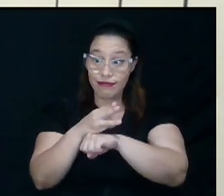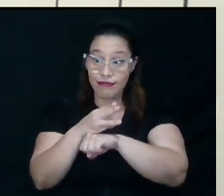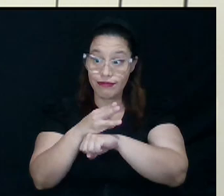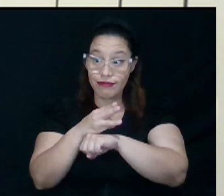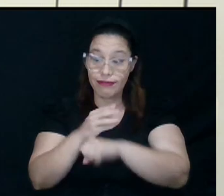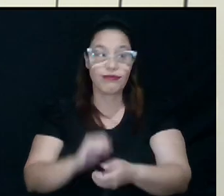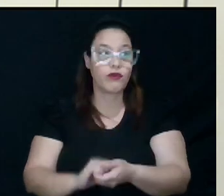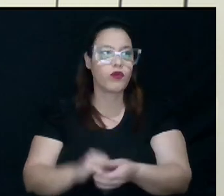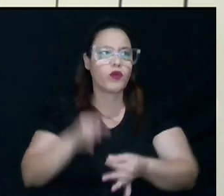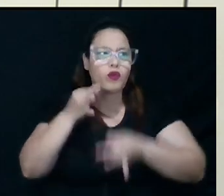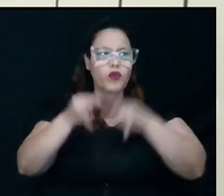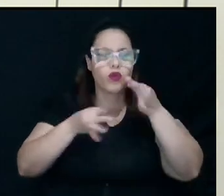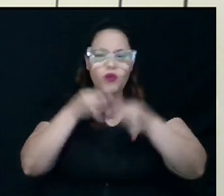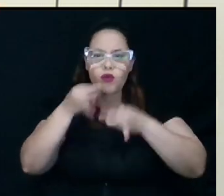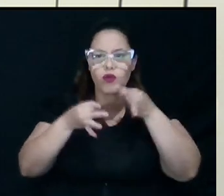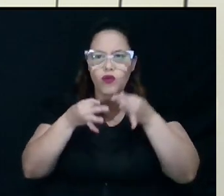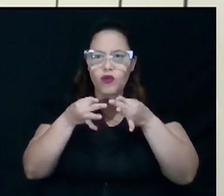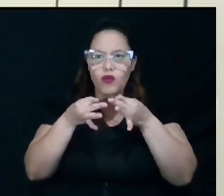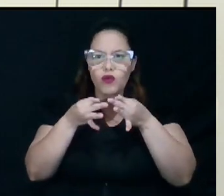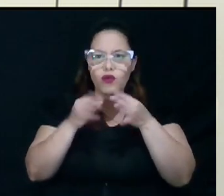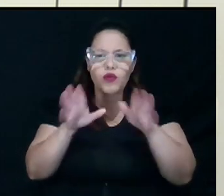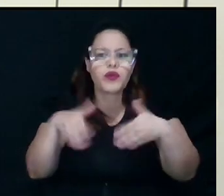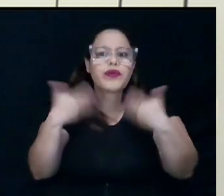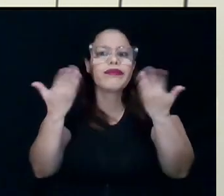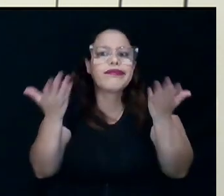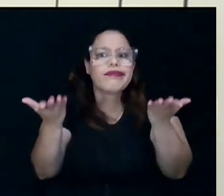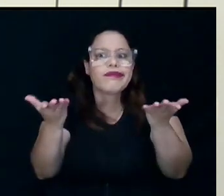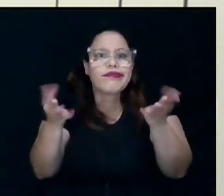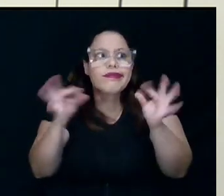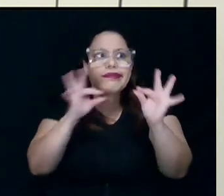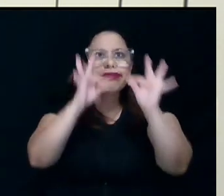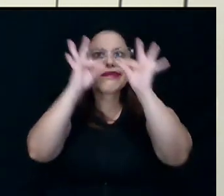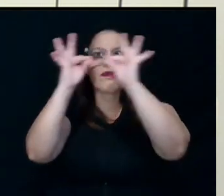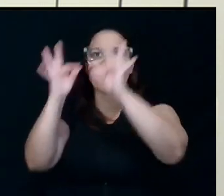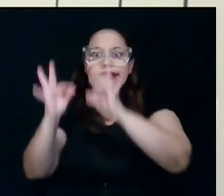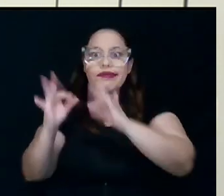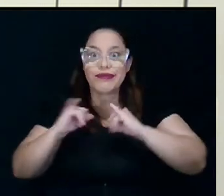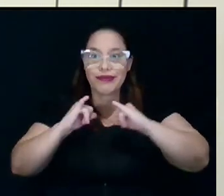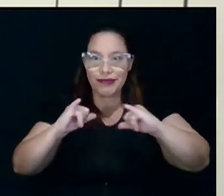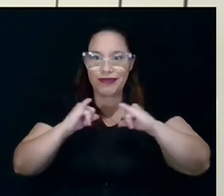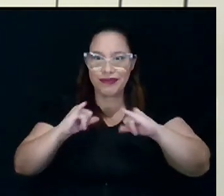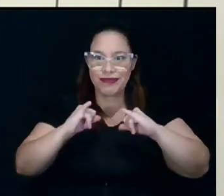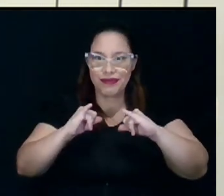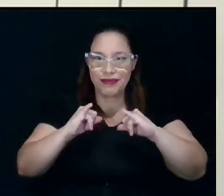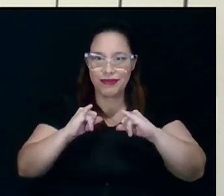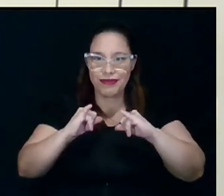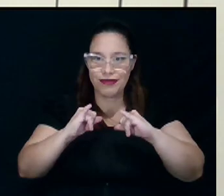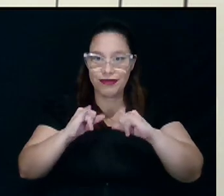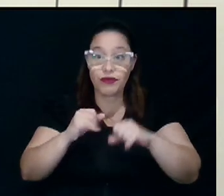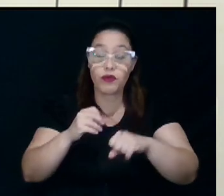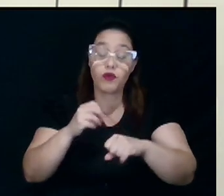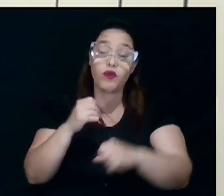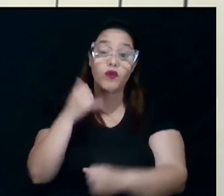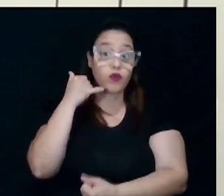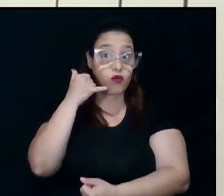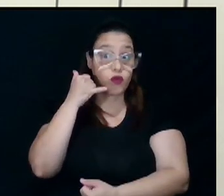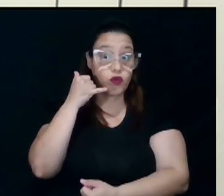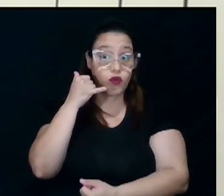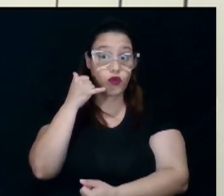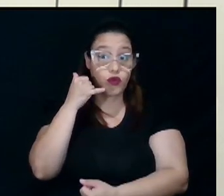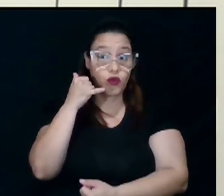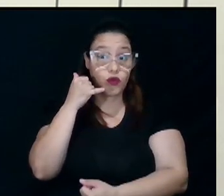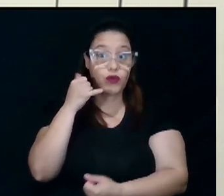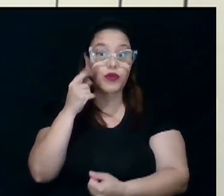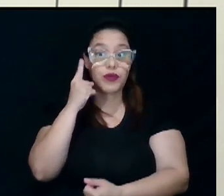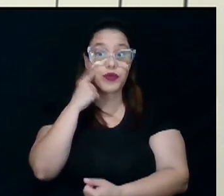crítica construtiva, o que você quer assistir aqui no nosso telejornal. O número, este é o mesmo, 19 é o nosso DDD.